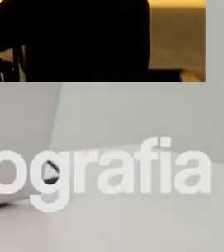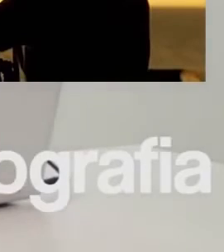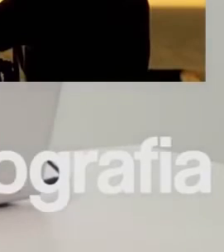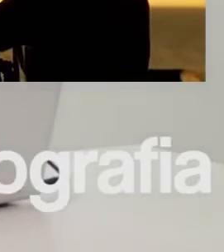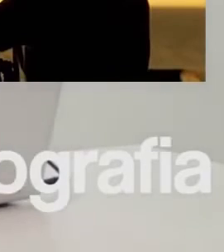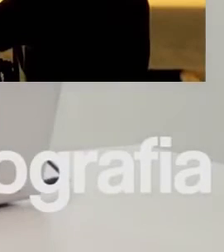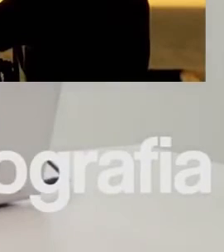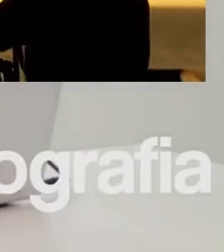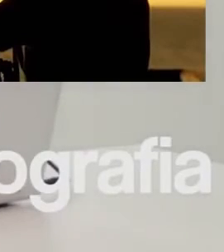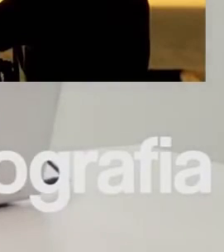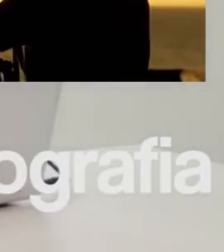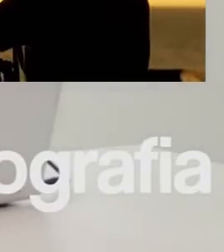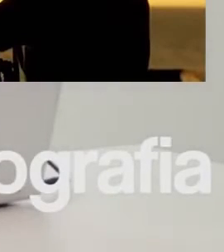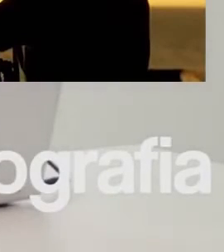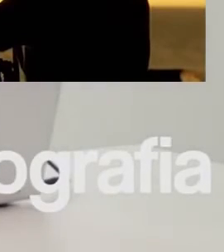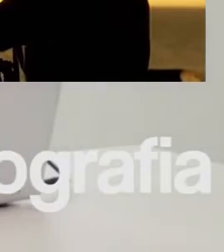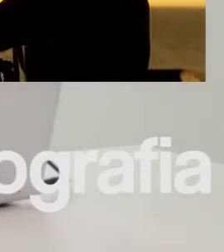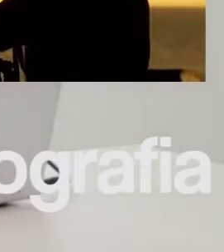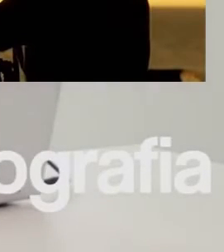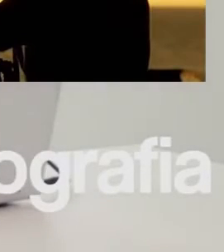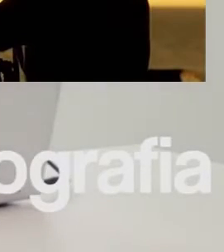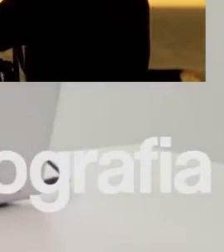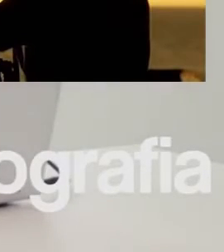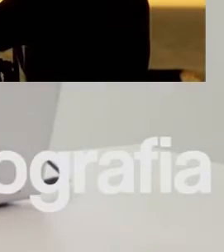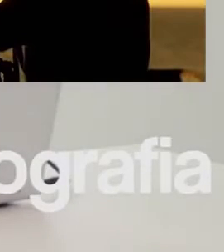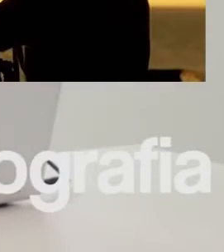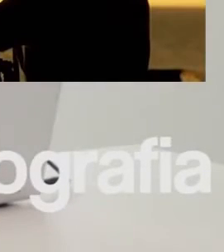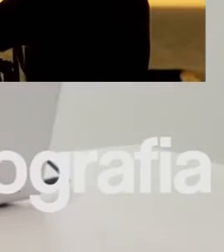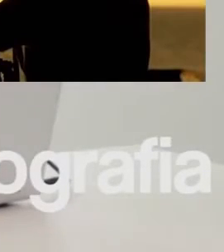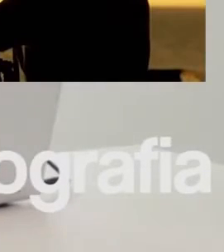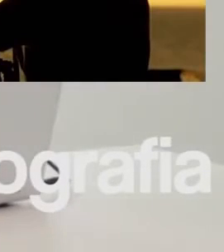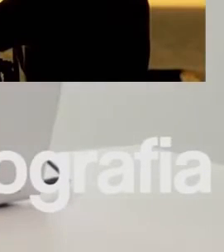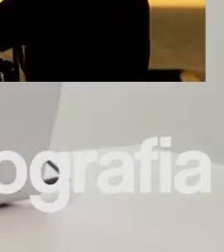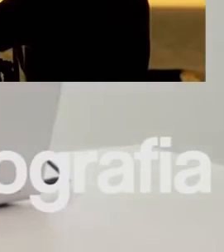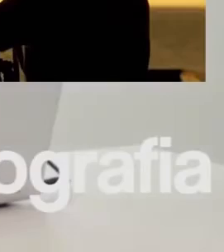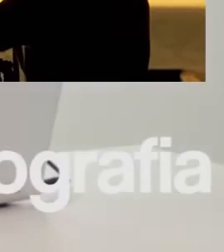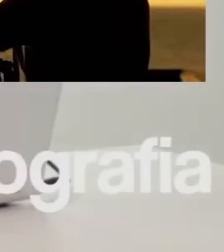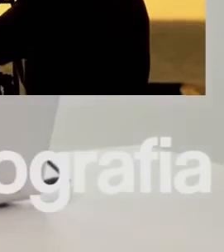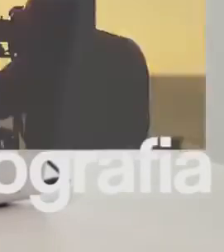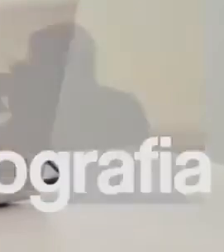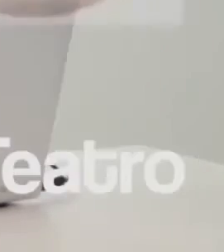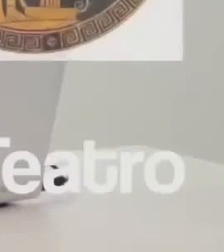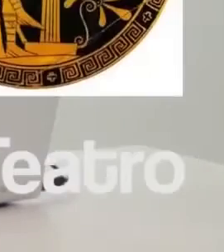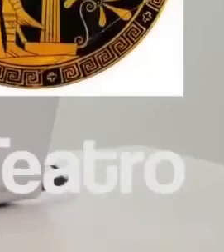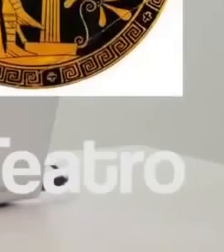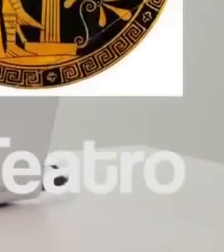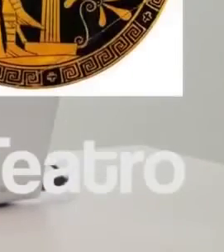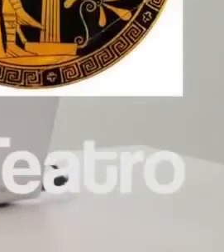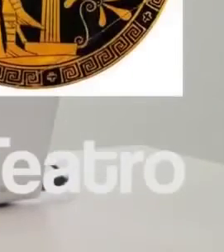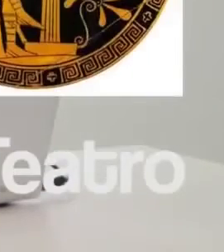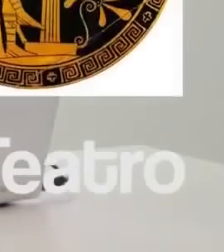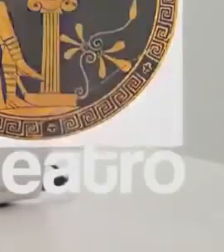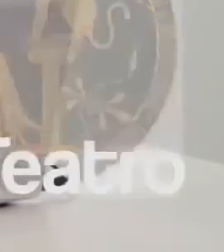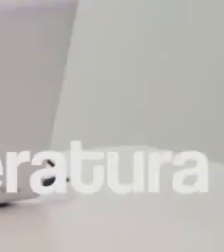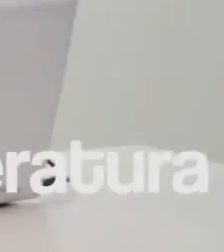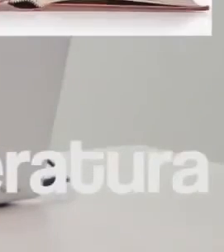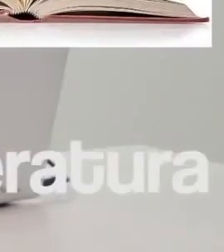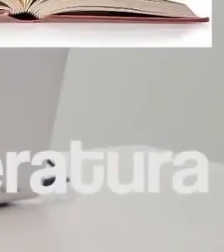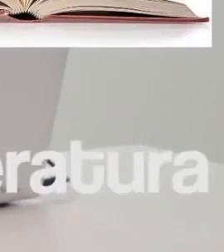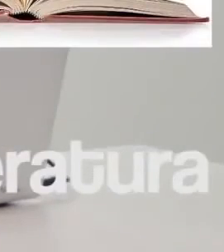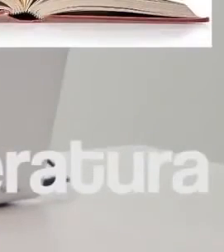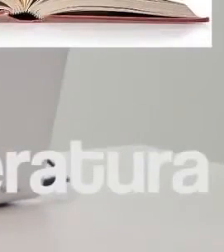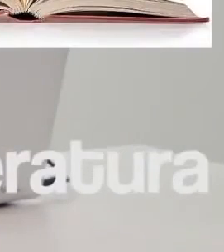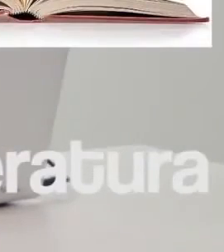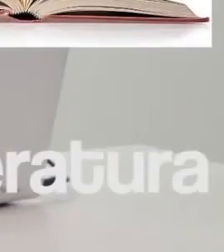um tempo, né, ficou ainda a discussão se seria arte ou não, o teatro